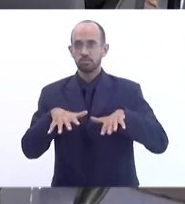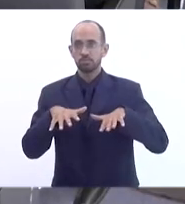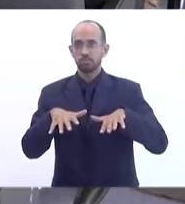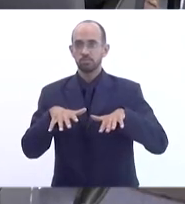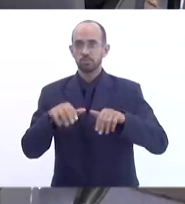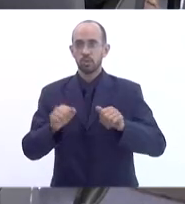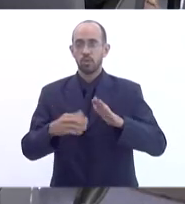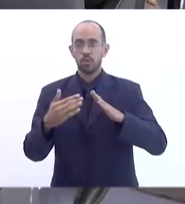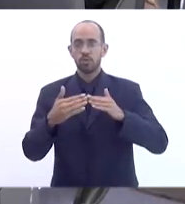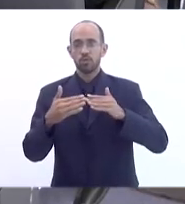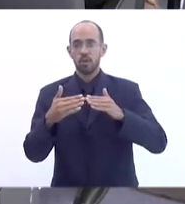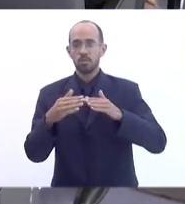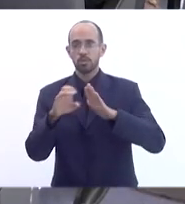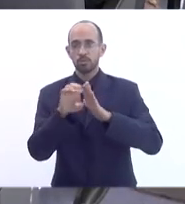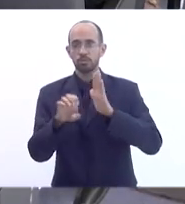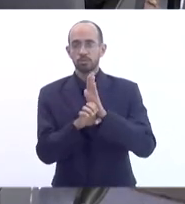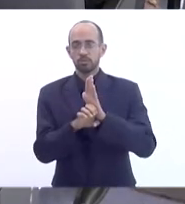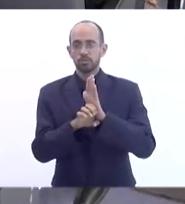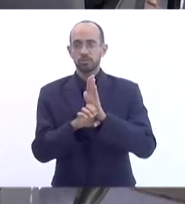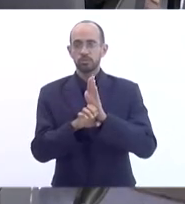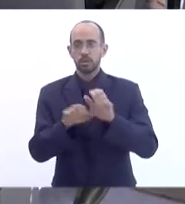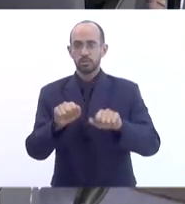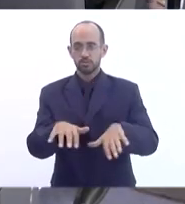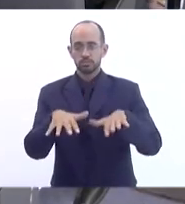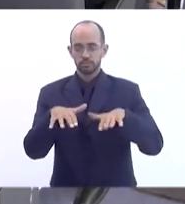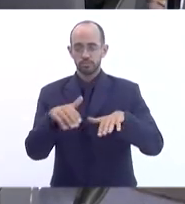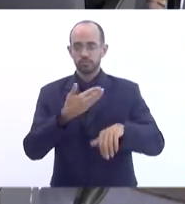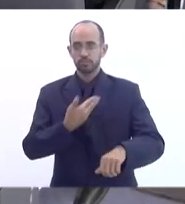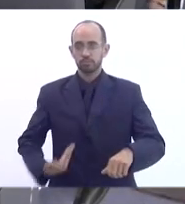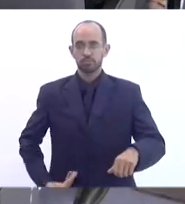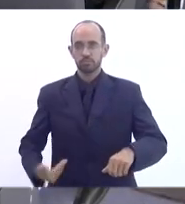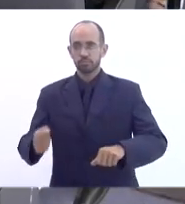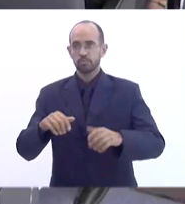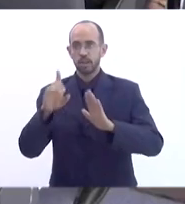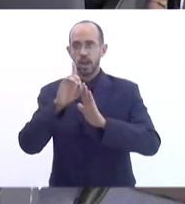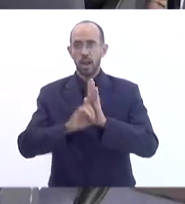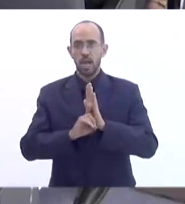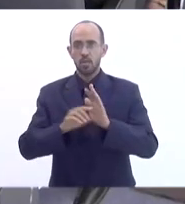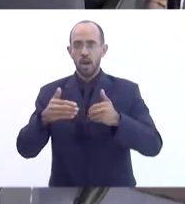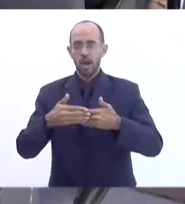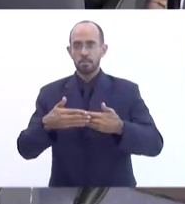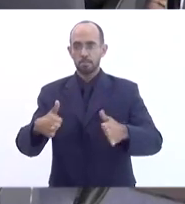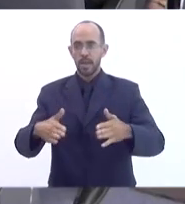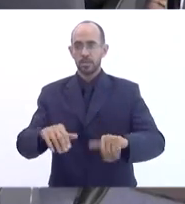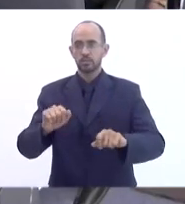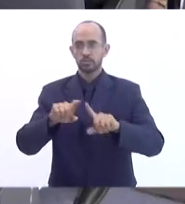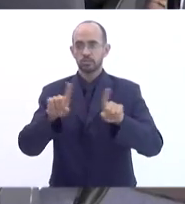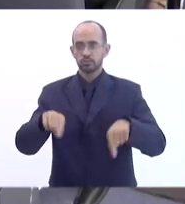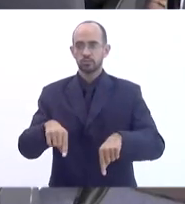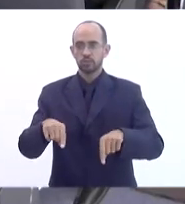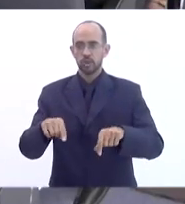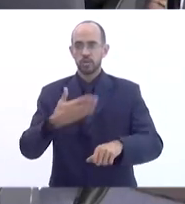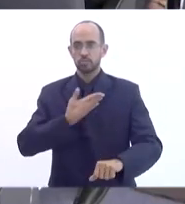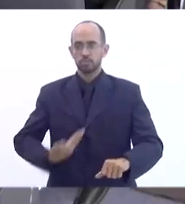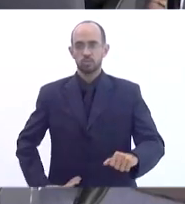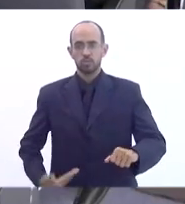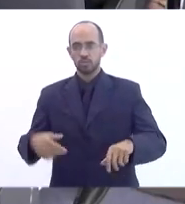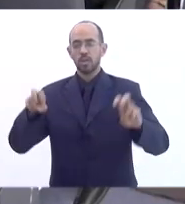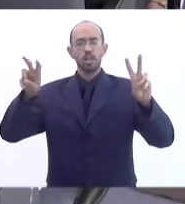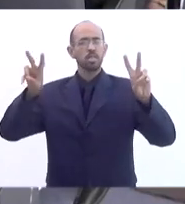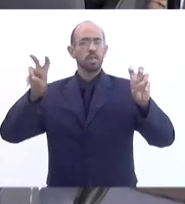o edital de convocação para audiência pública declaro aberta a audiência pública da comissão de servidores públicos que tem como tema